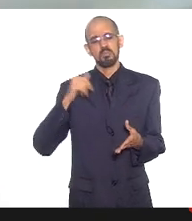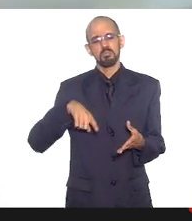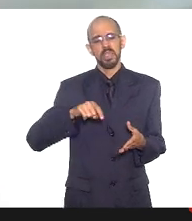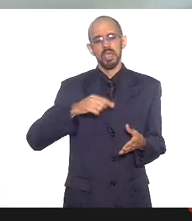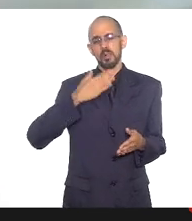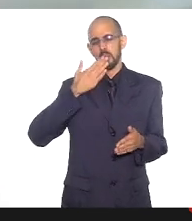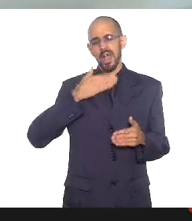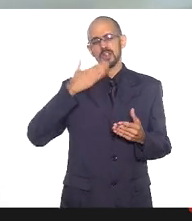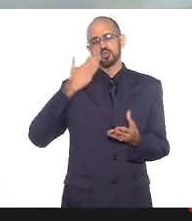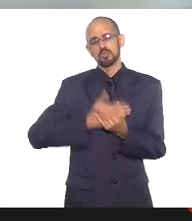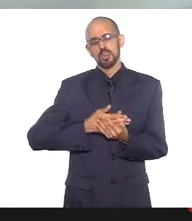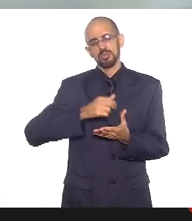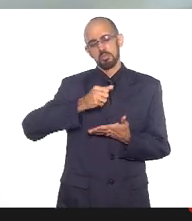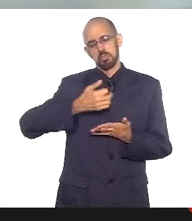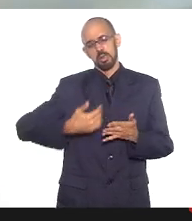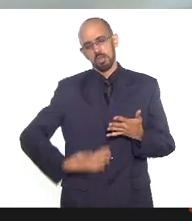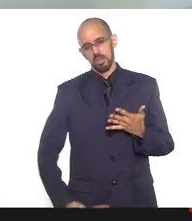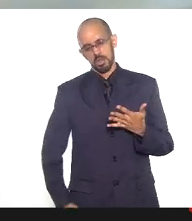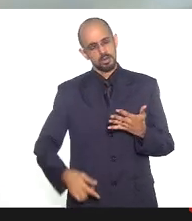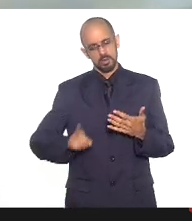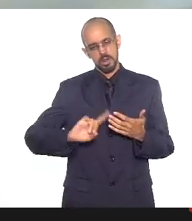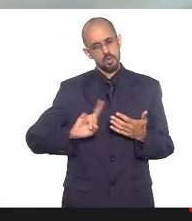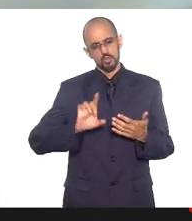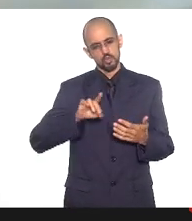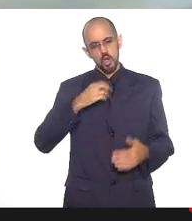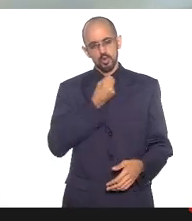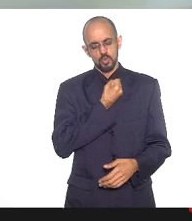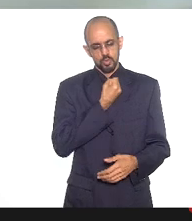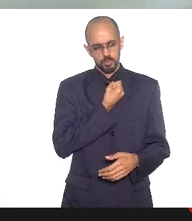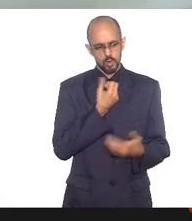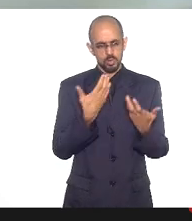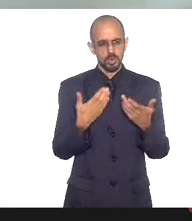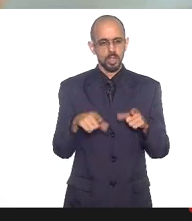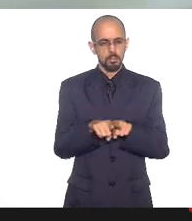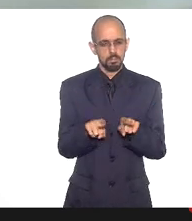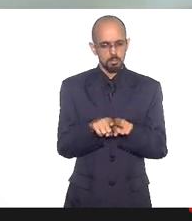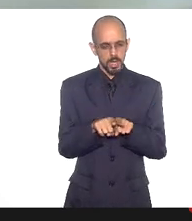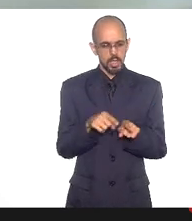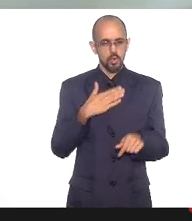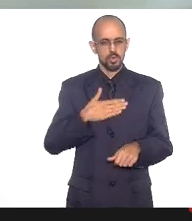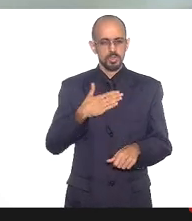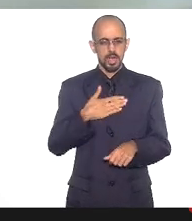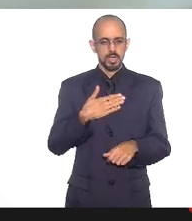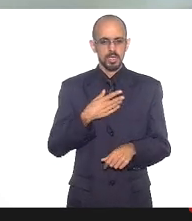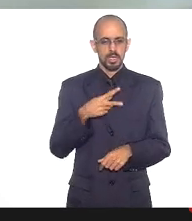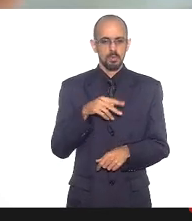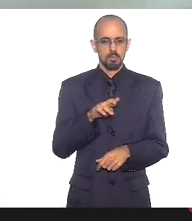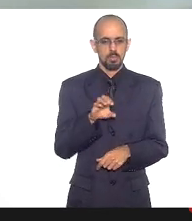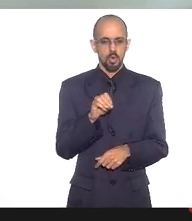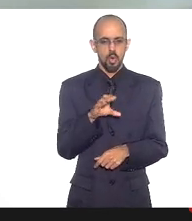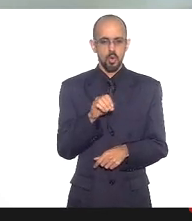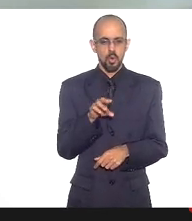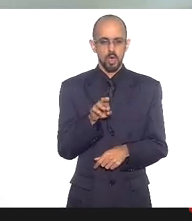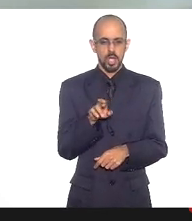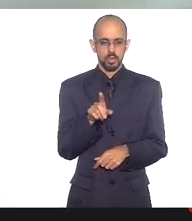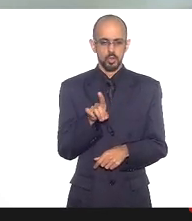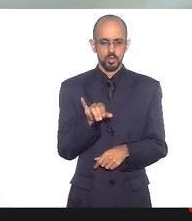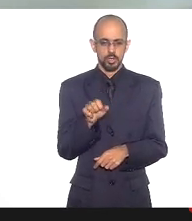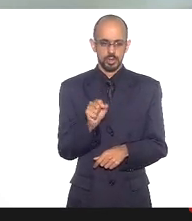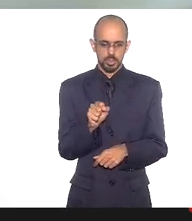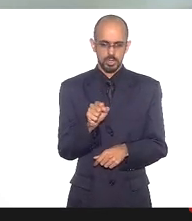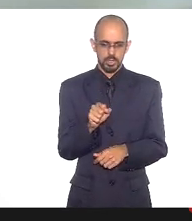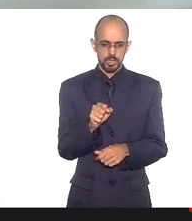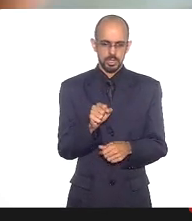vez, gostaria que a Procuradoria-Geral do Estado, e vou botar isso no papel para dar o prazo de 5 dias,